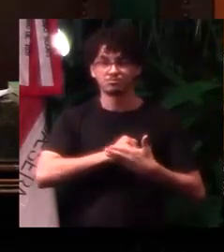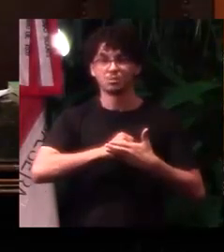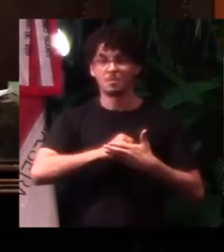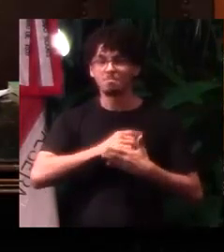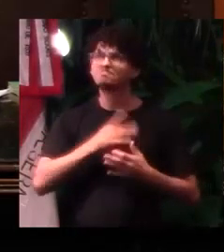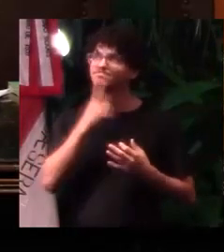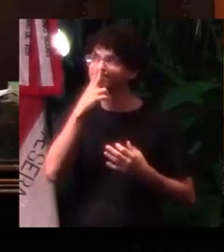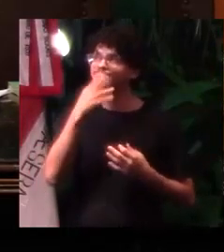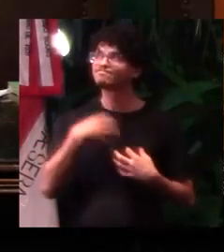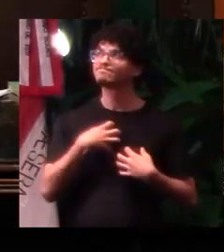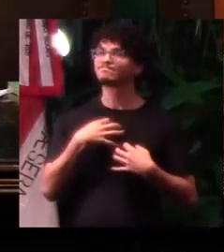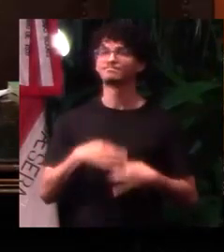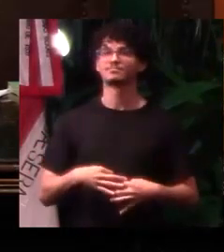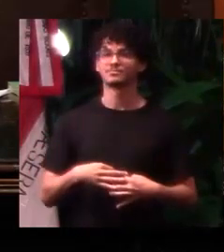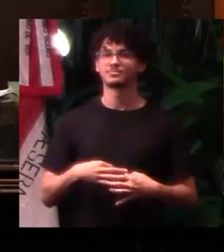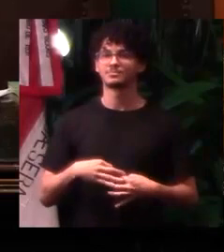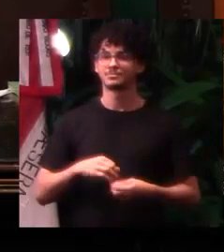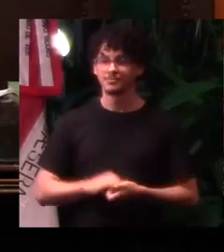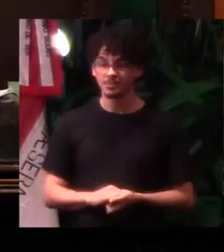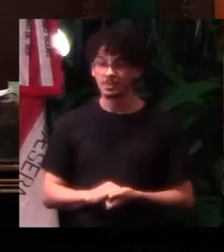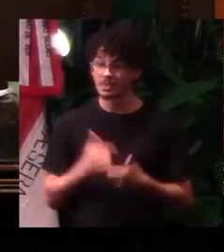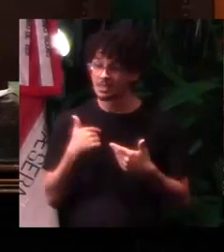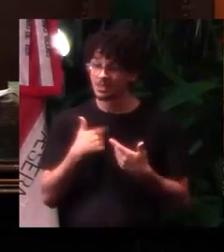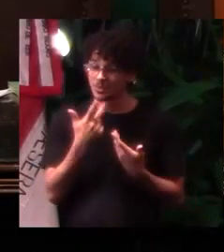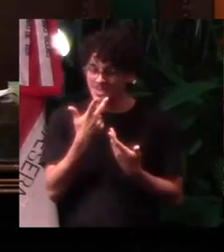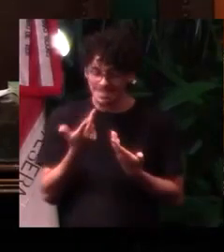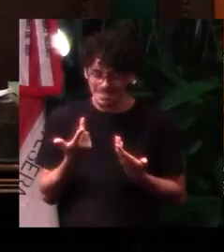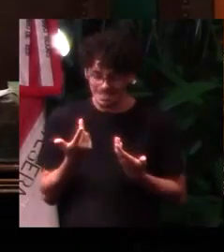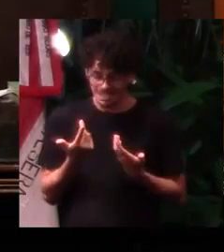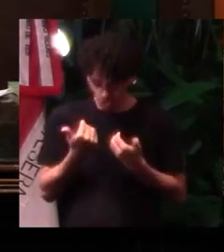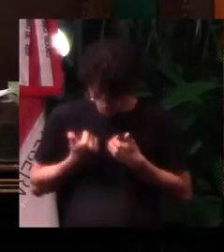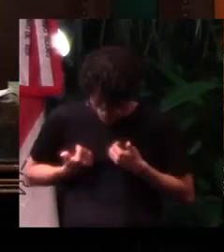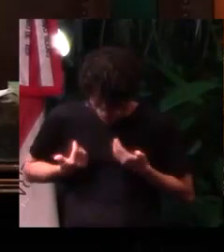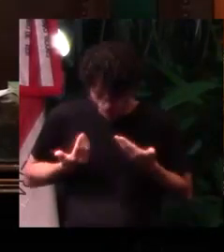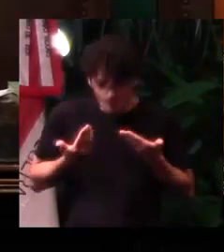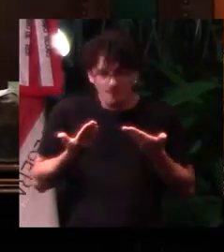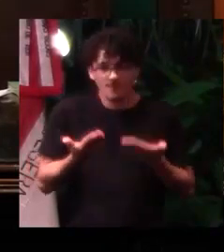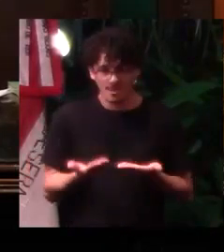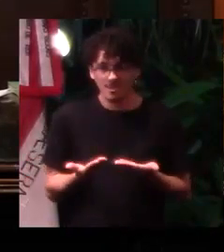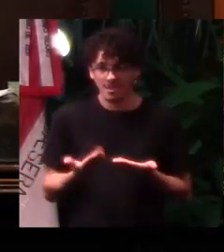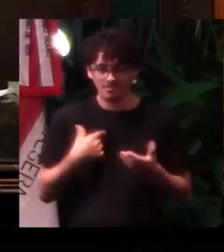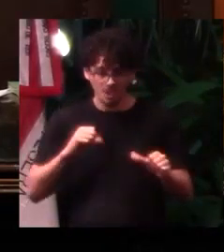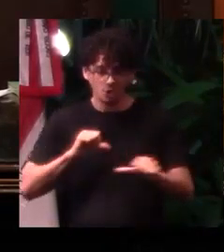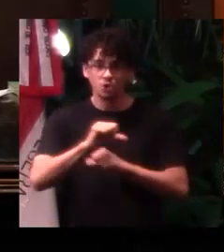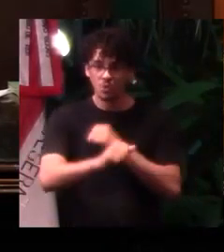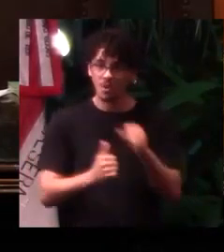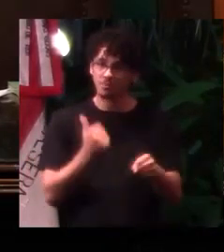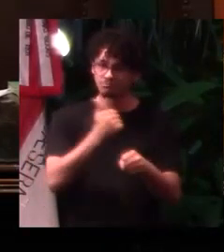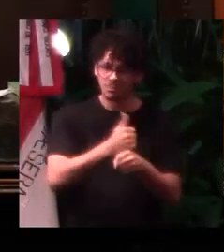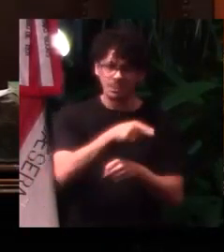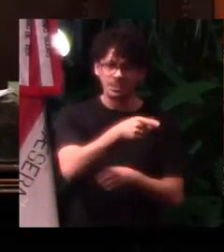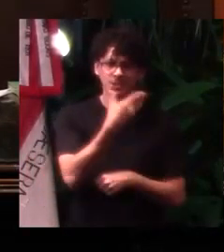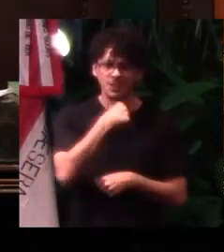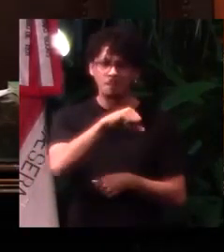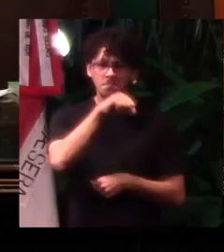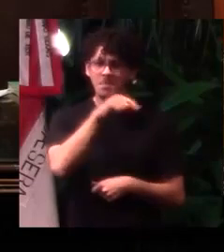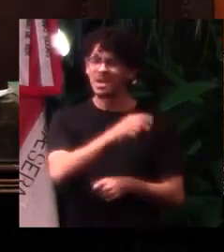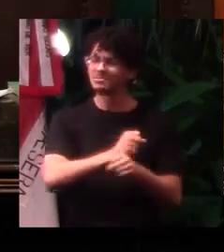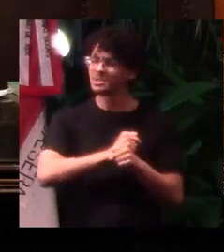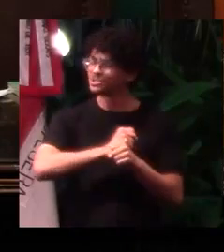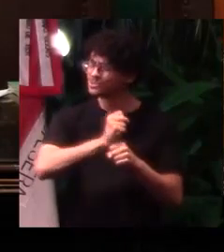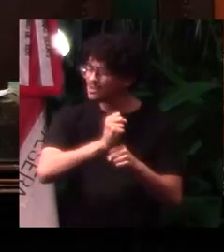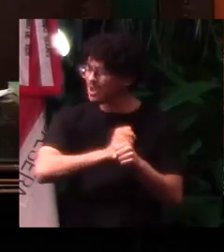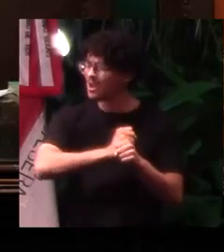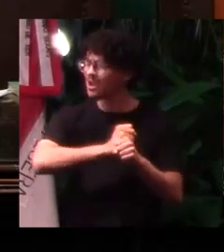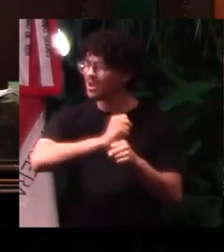certo. Então ele se oferece, né, para ficar no lugar do pai. E aí o pai, depois de tantos e tantos